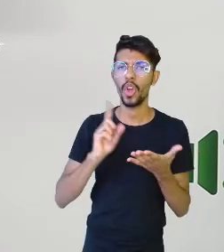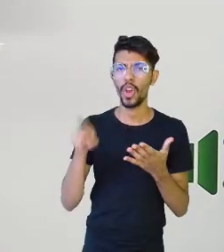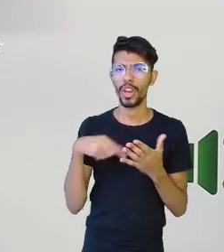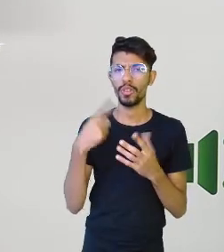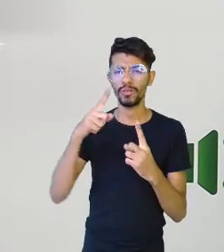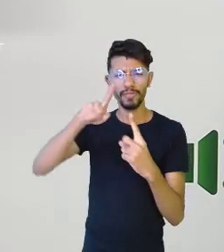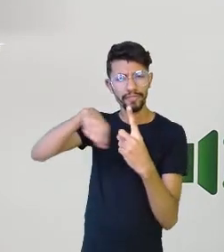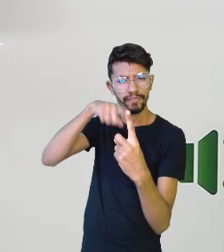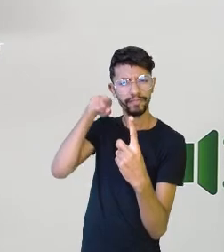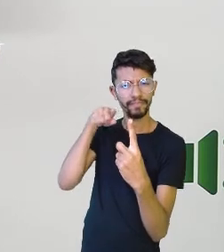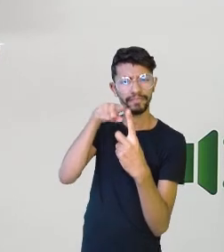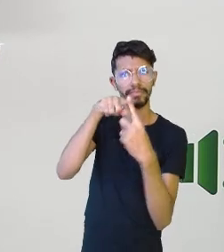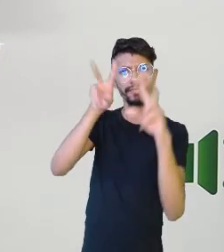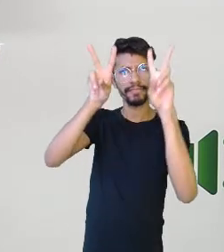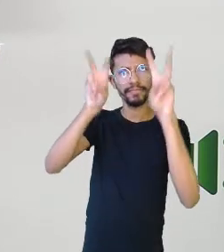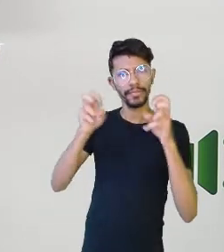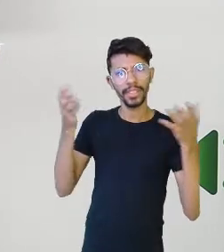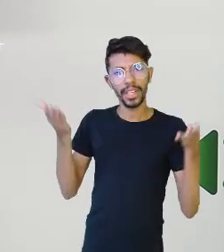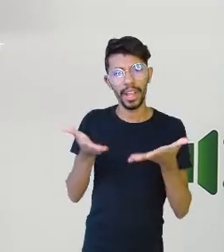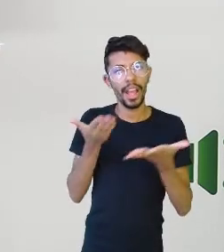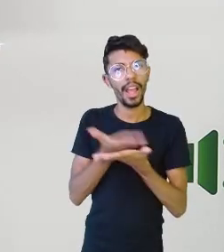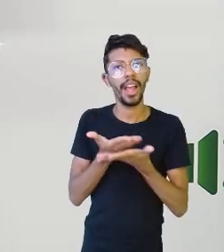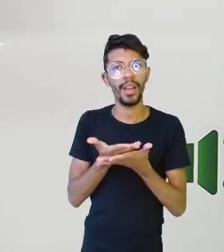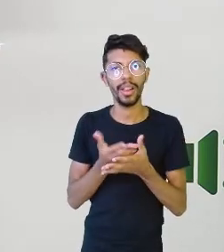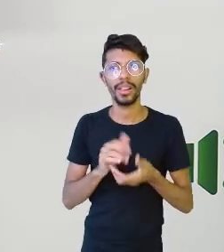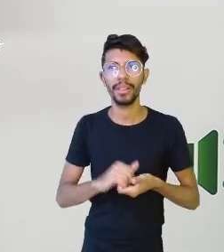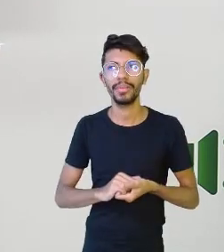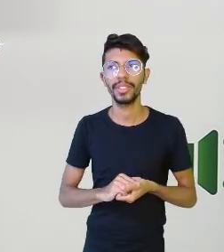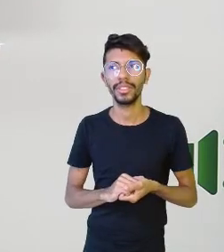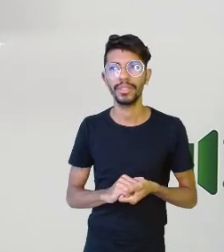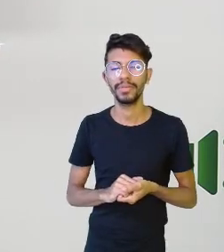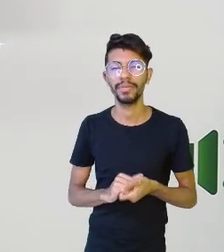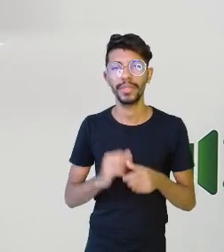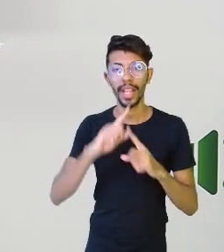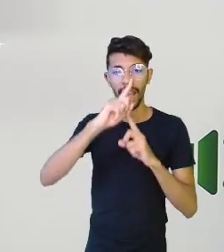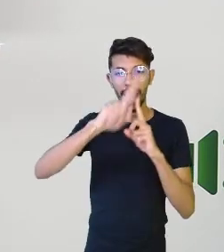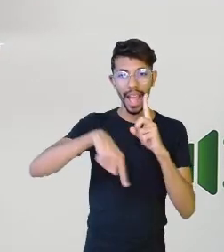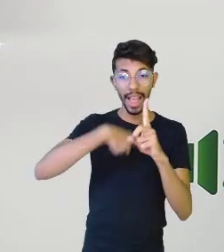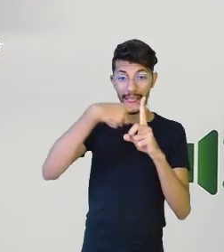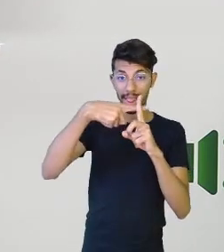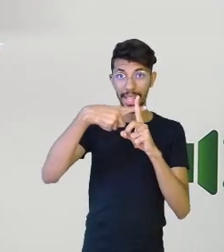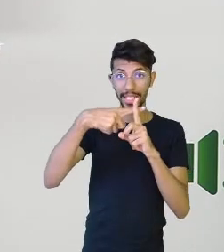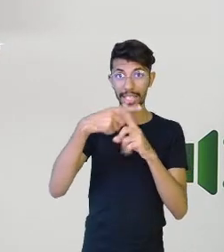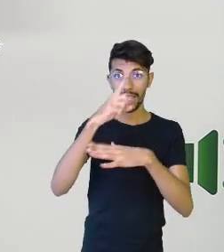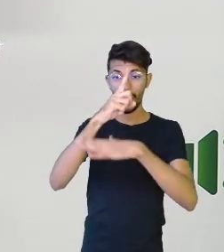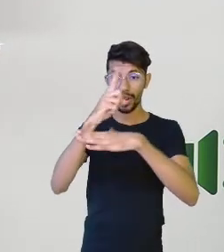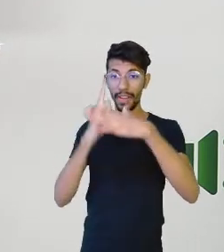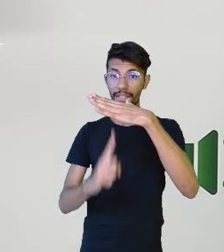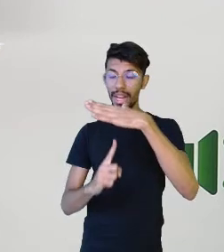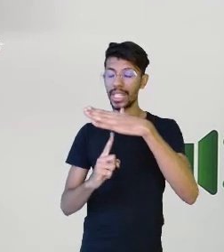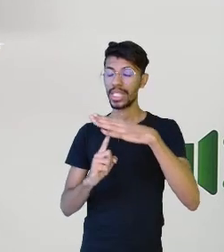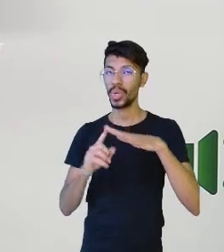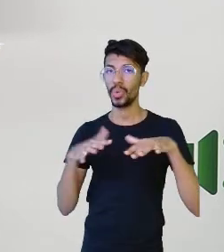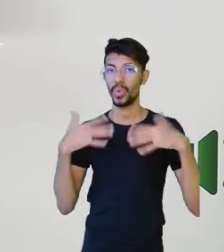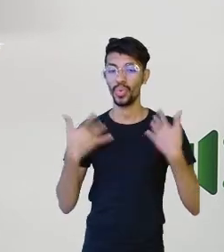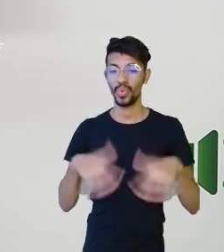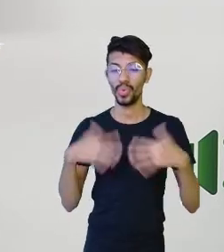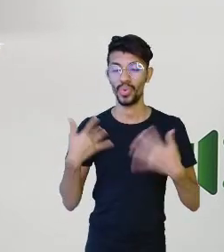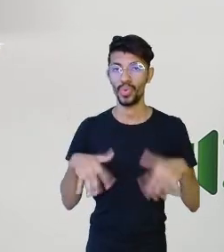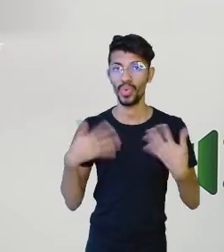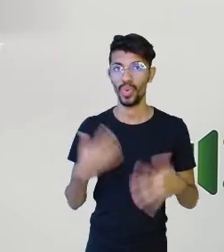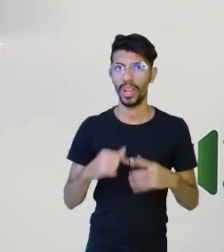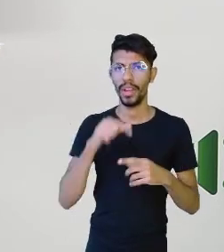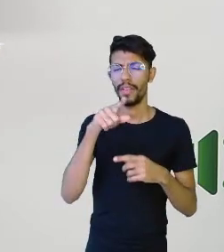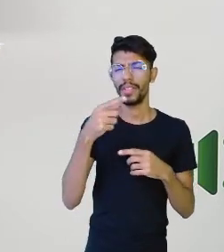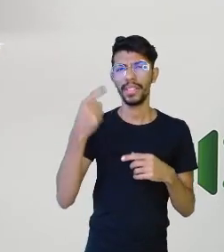o nosso tema do dia. A gente vai trabalhar adição de frações. Quando você pensa